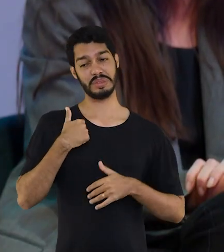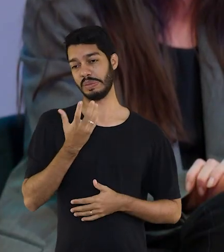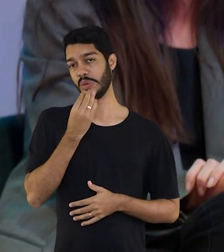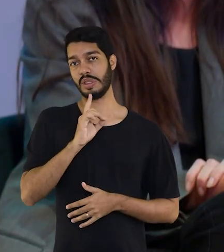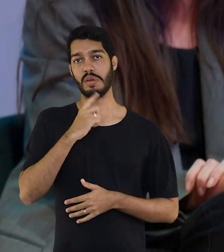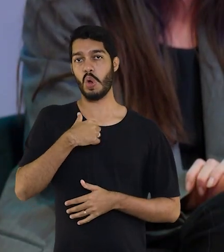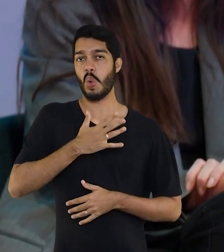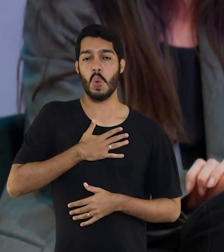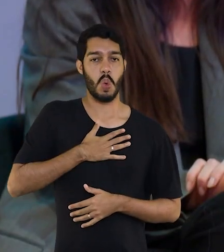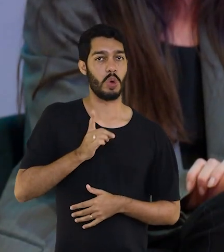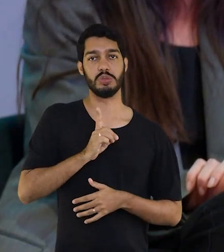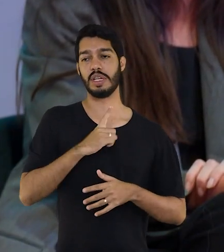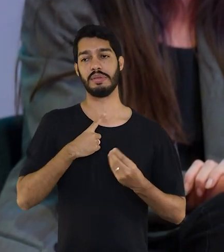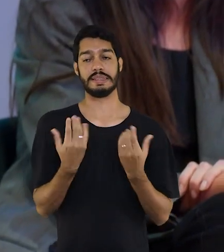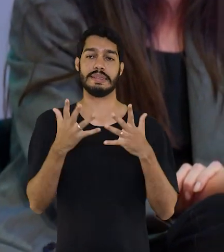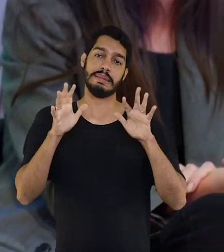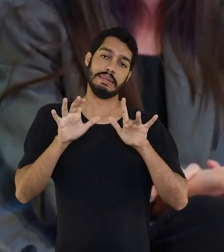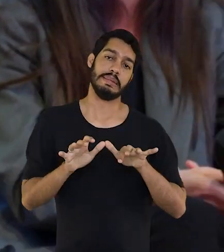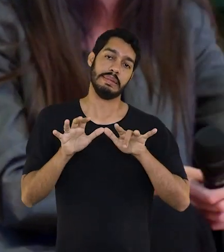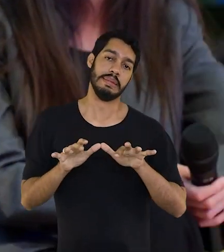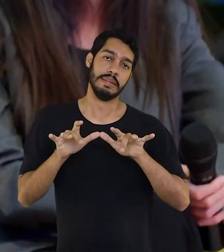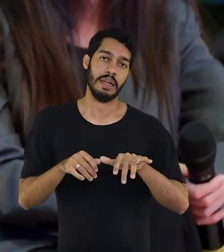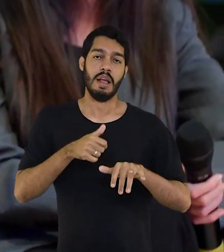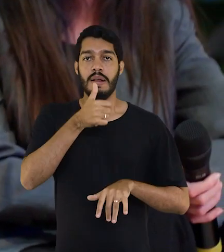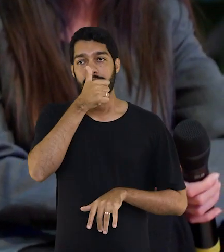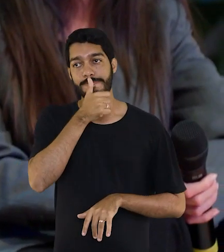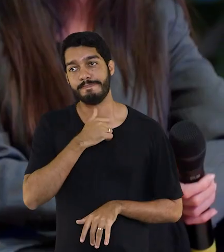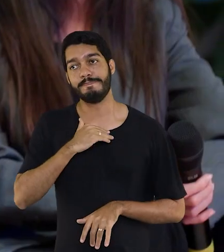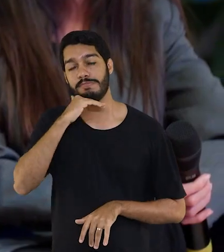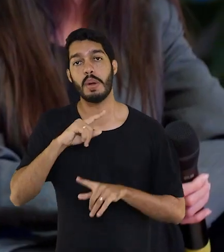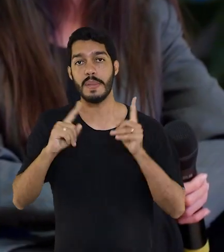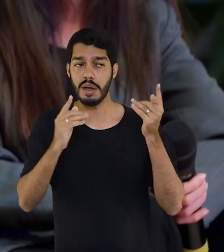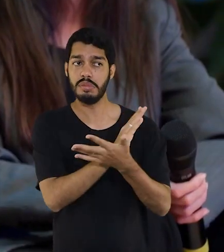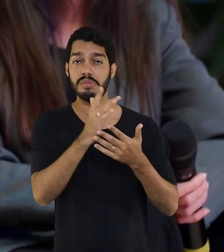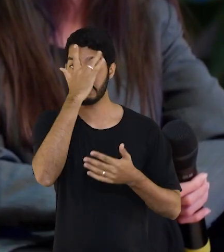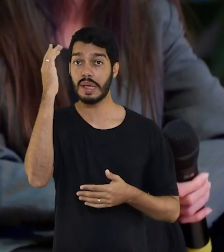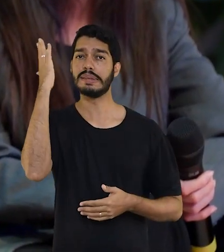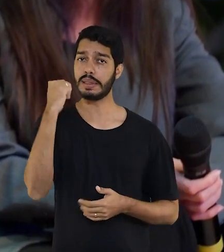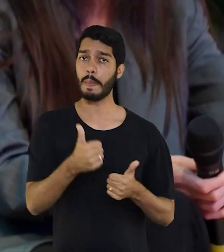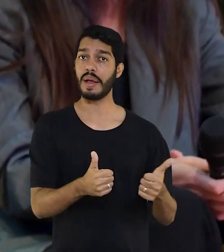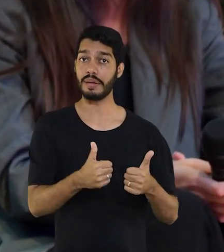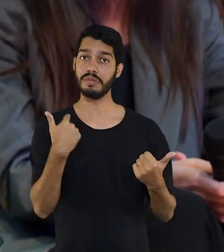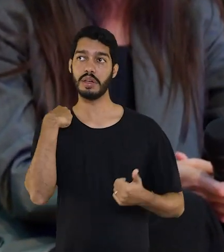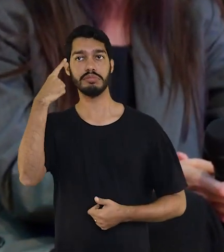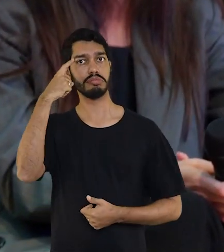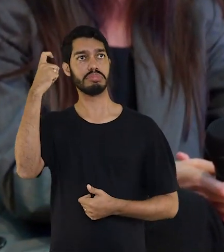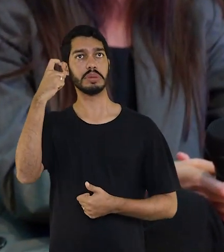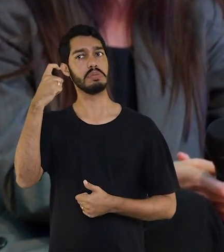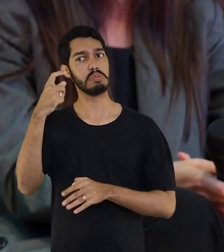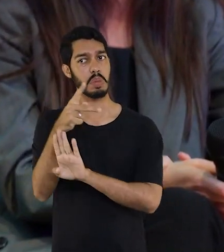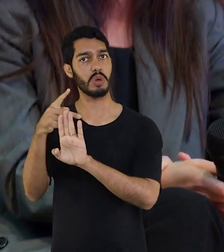não sou bom programador, eu detesto programar, não sei fazer, eu não gosto de cubo mágico, não é minha parada, mas tem pessoas lá que sabem fazer isso bem. Mas, cara, eu consigo